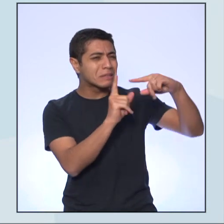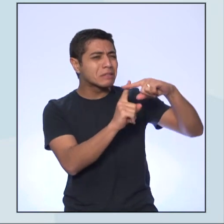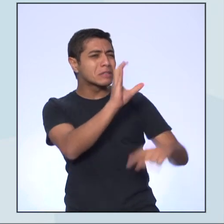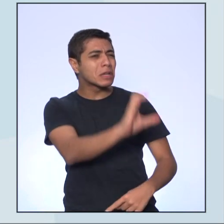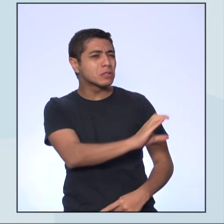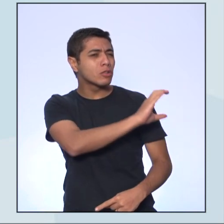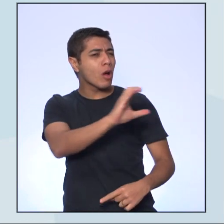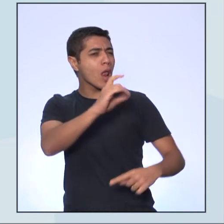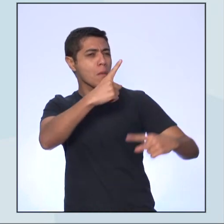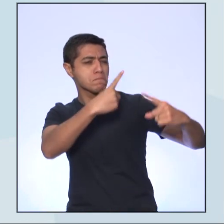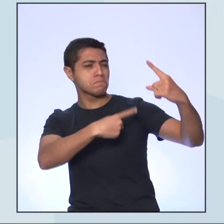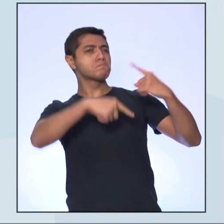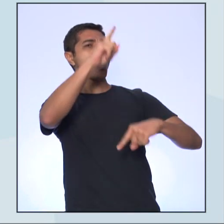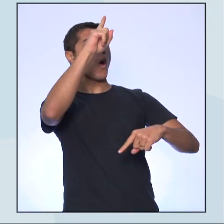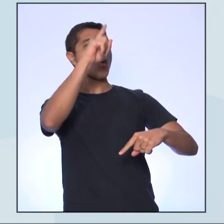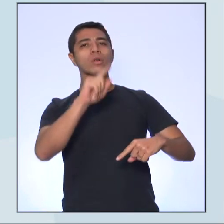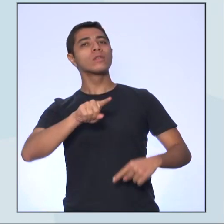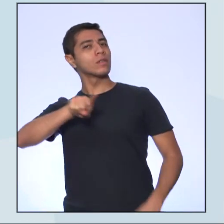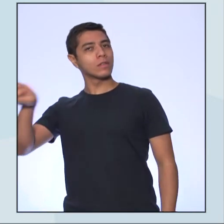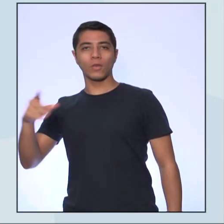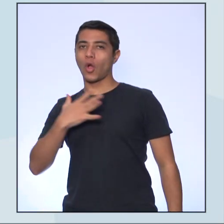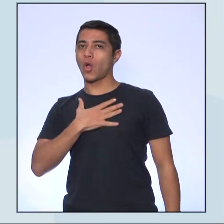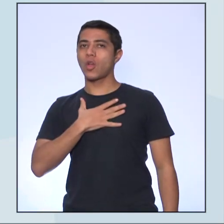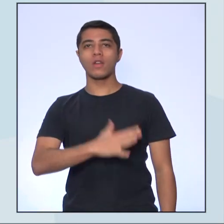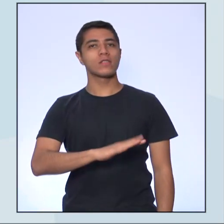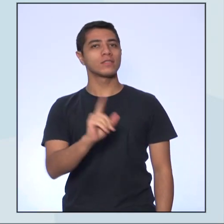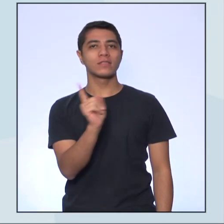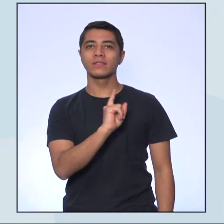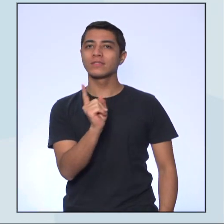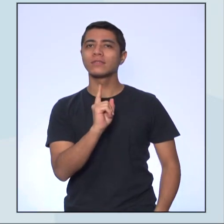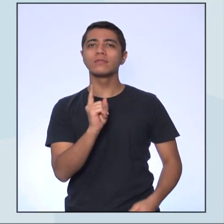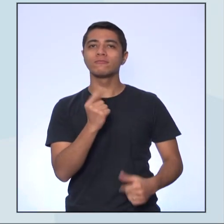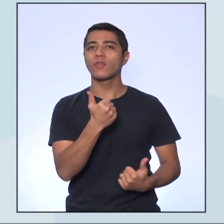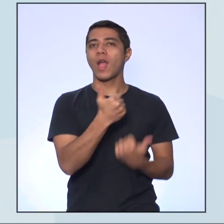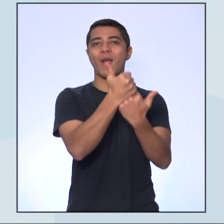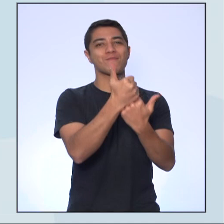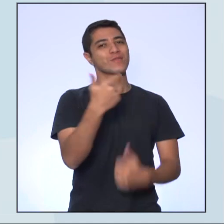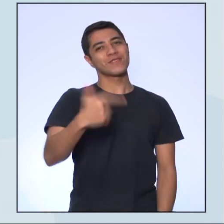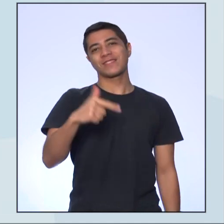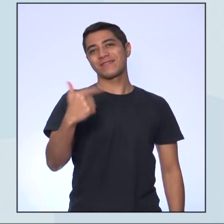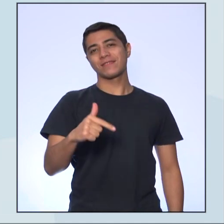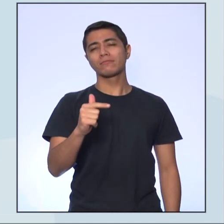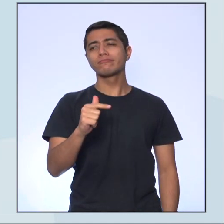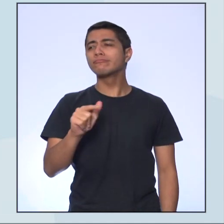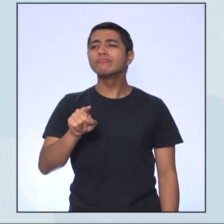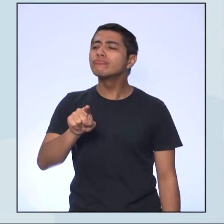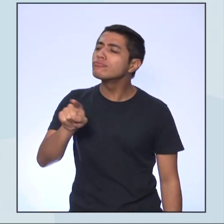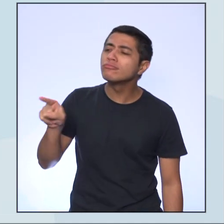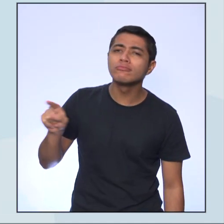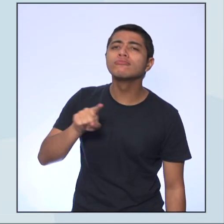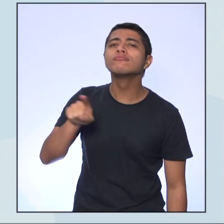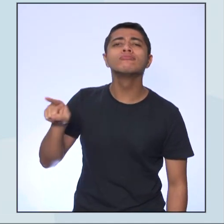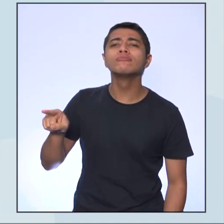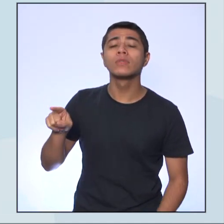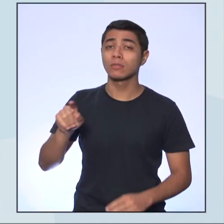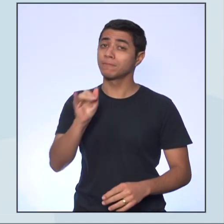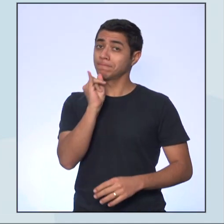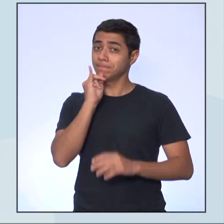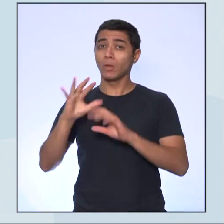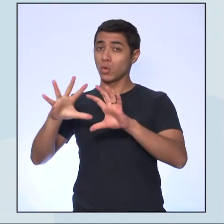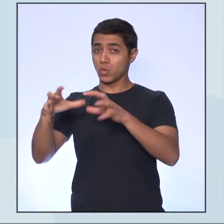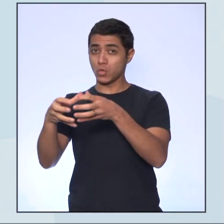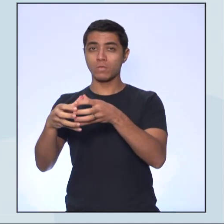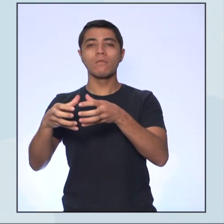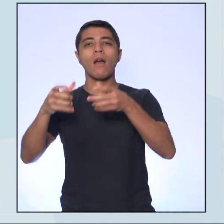Igreja Católica tinha em diversos setores ali da sociedade. Então, por exemplo, os reis, né? Os reis, como eu acabei